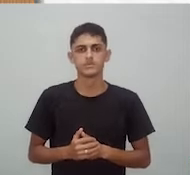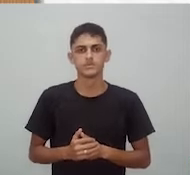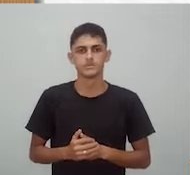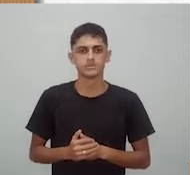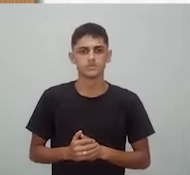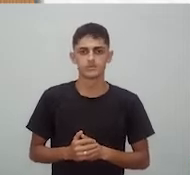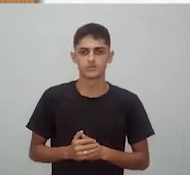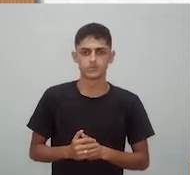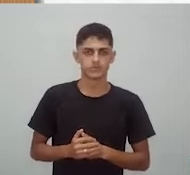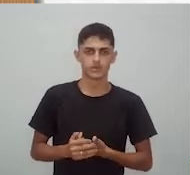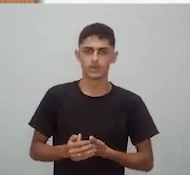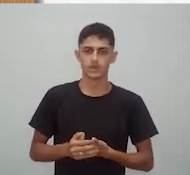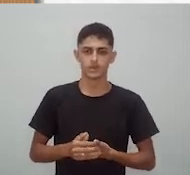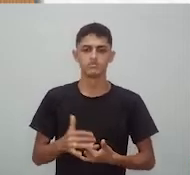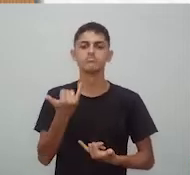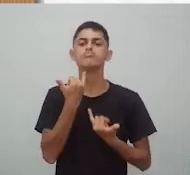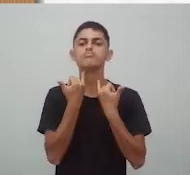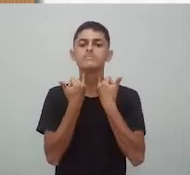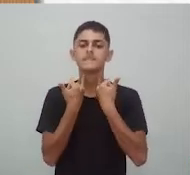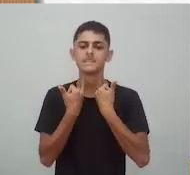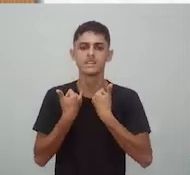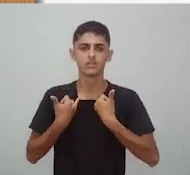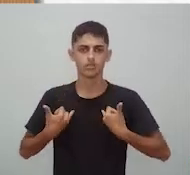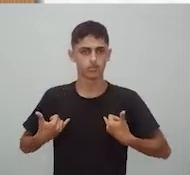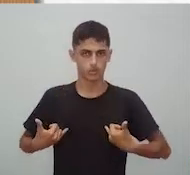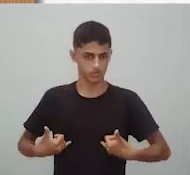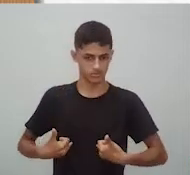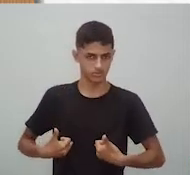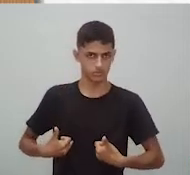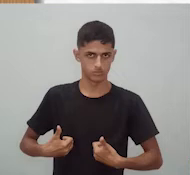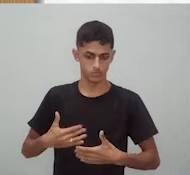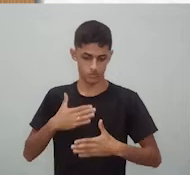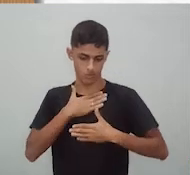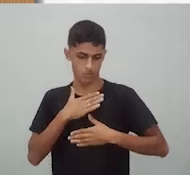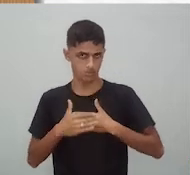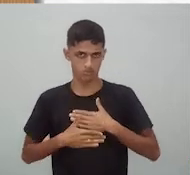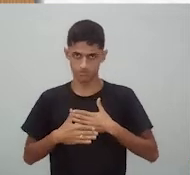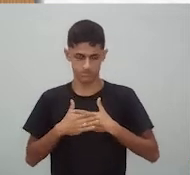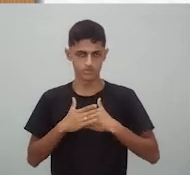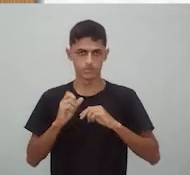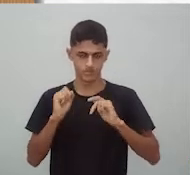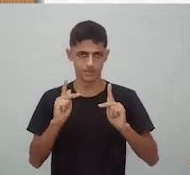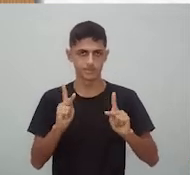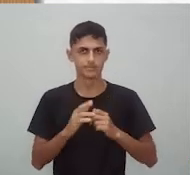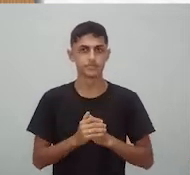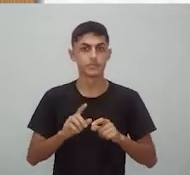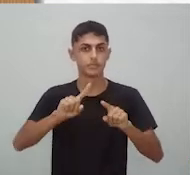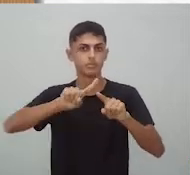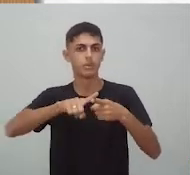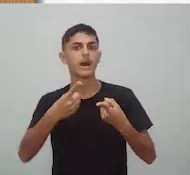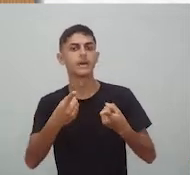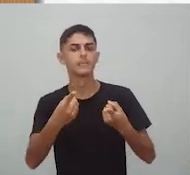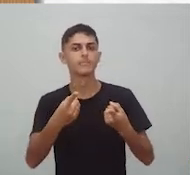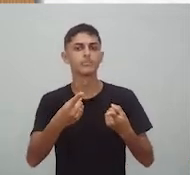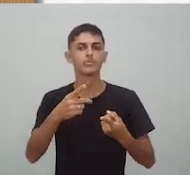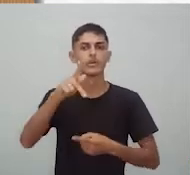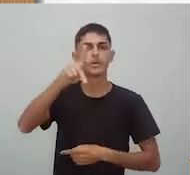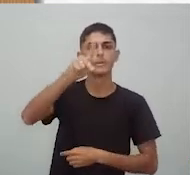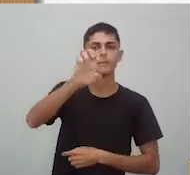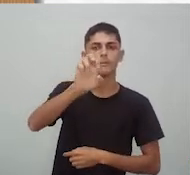função voluntária do meu sistema nervoso periférico. Já o nosso sistema nervoso periférico